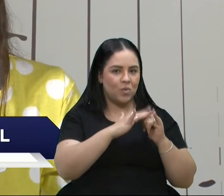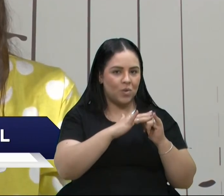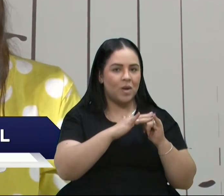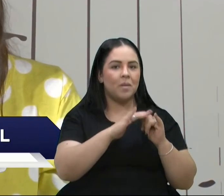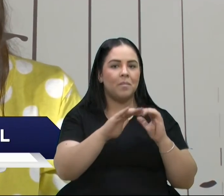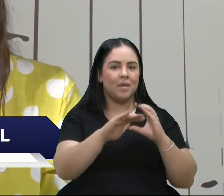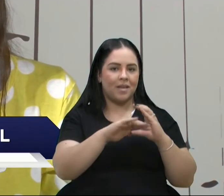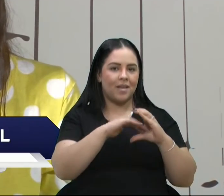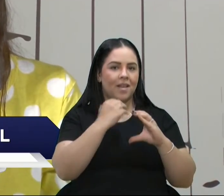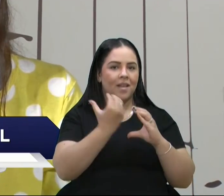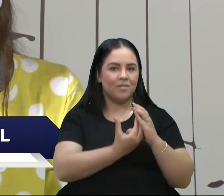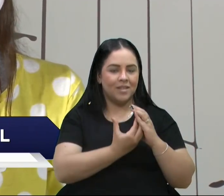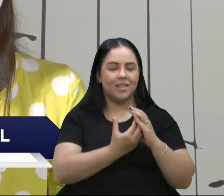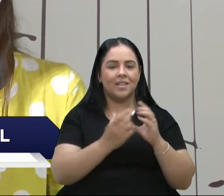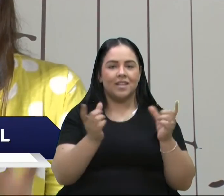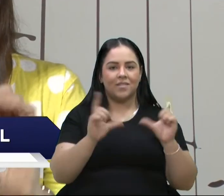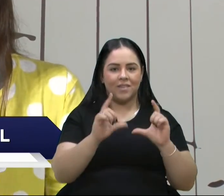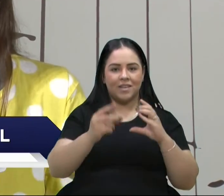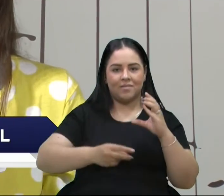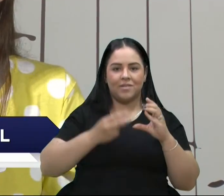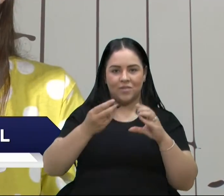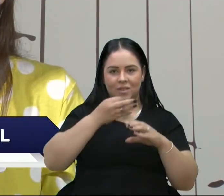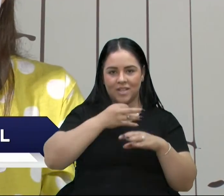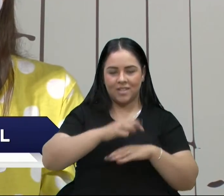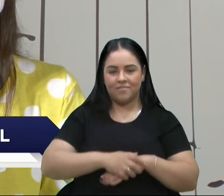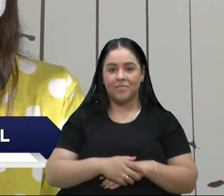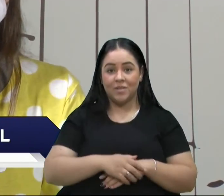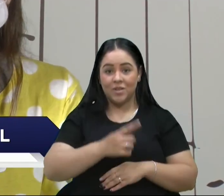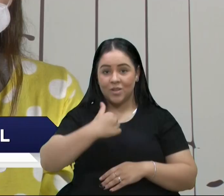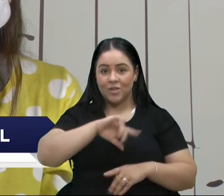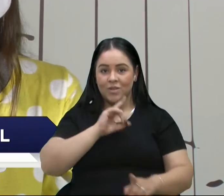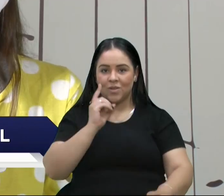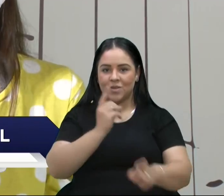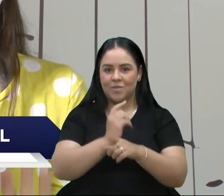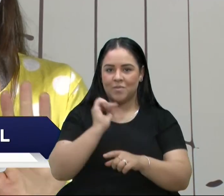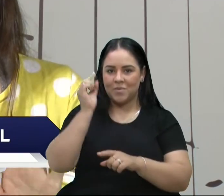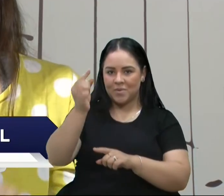TV Câmara Caxias. Tá bom? A gente se encontra numa próxima